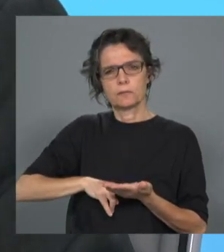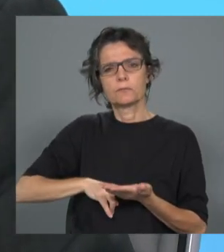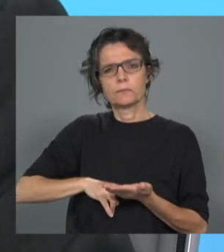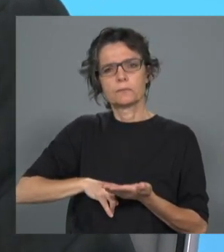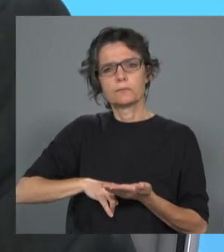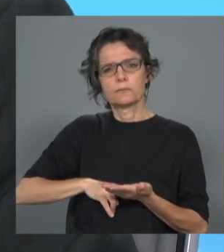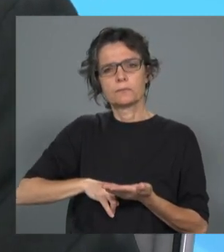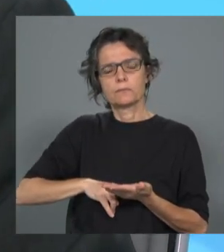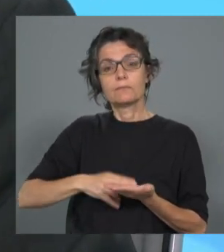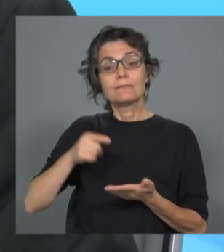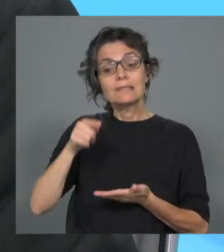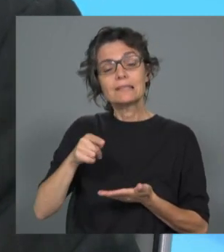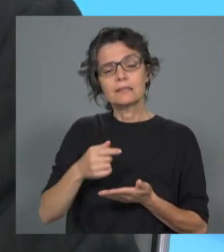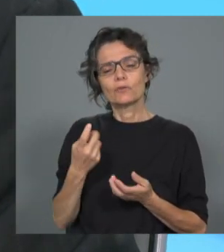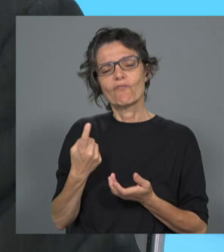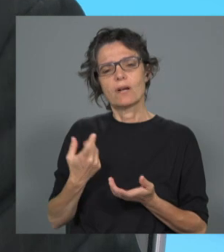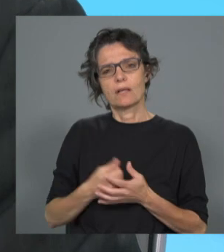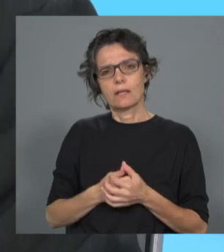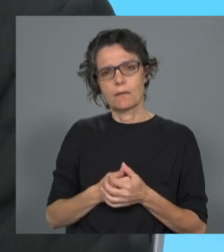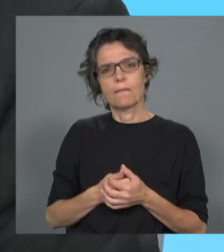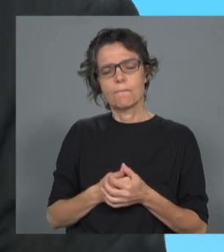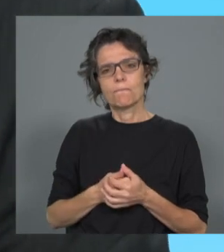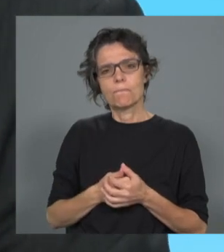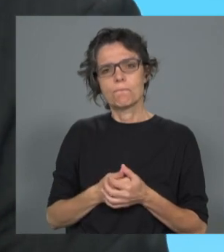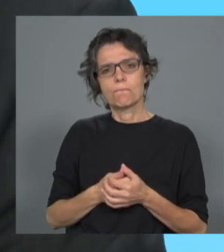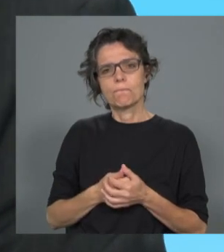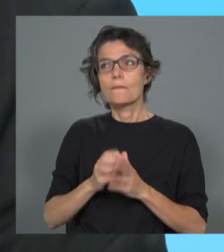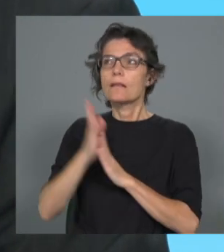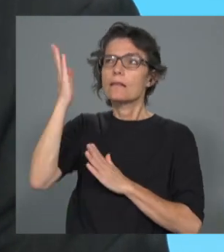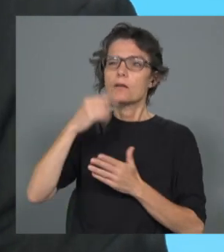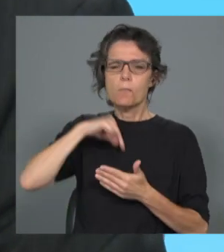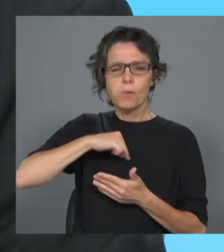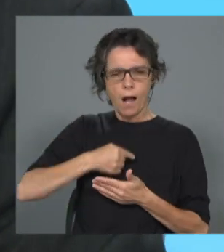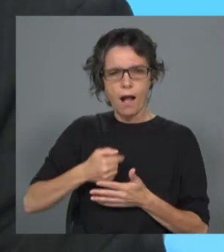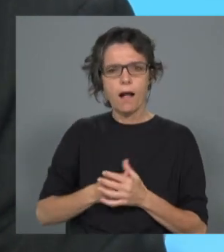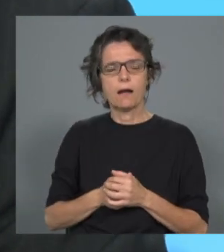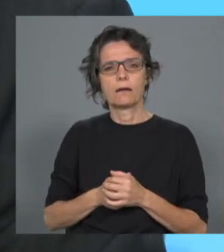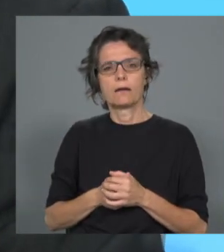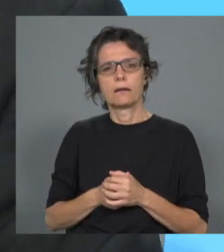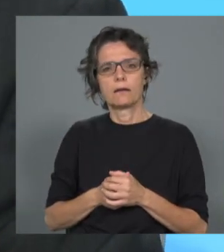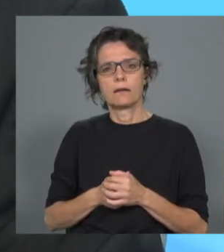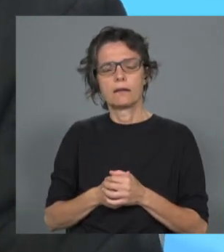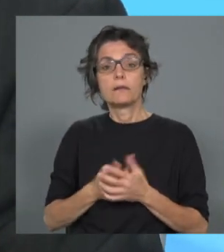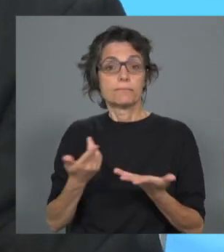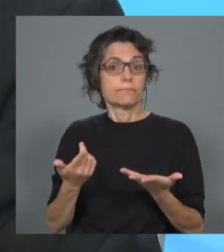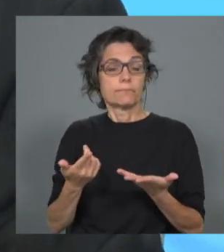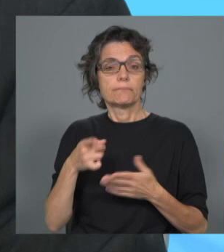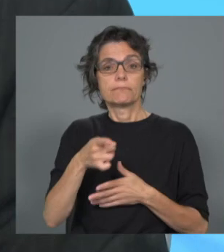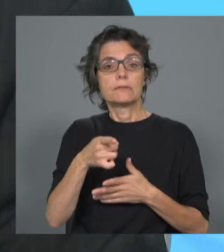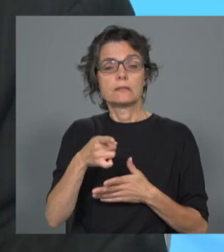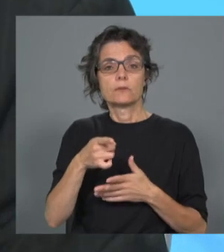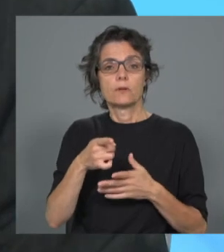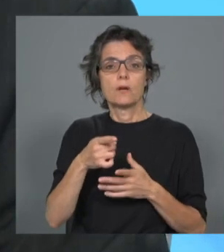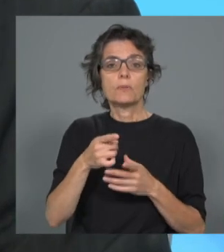no acolhimento de Deus e na nossa vida concreta. E portanto, esses aspectos e outros,